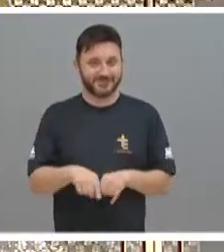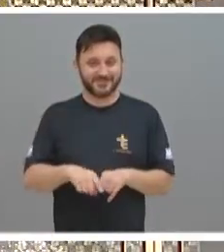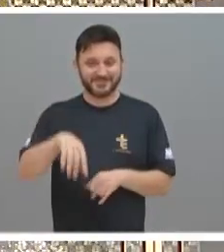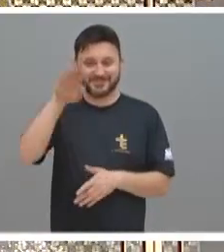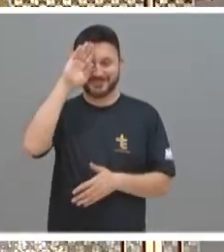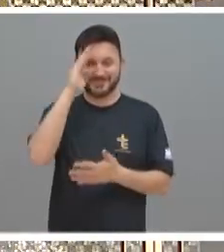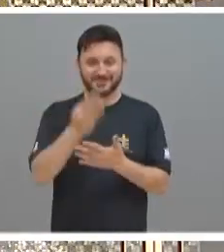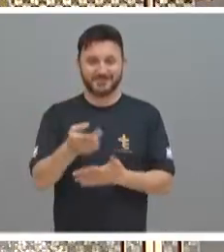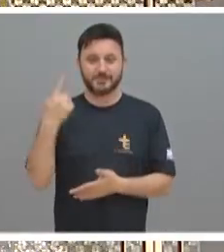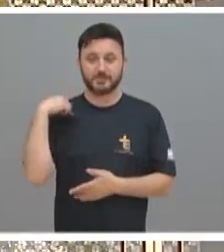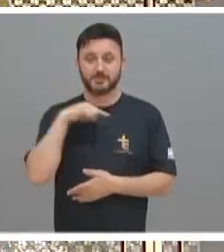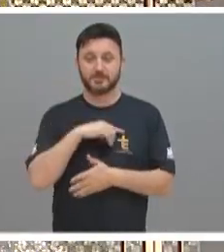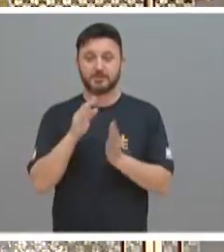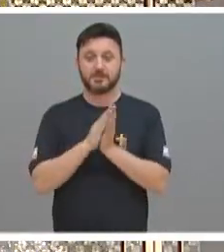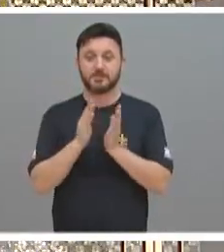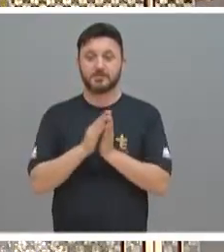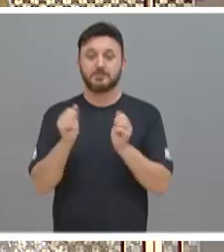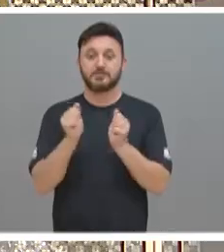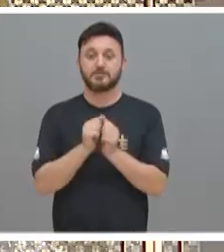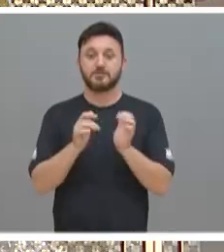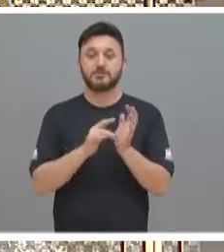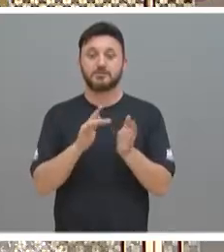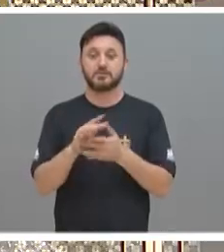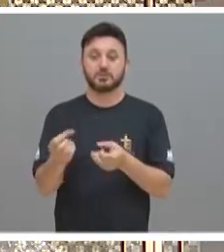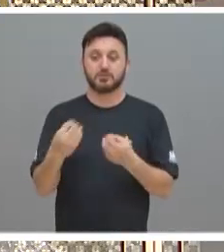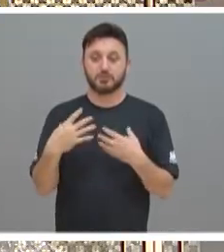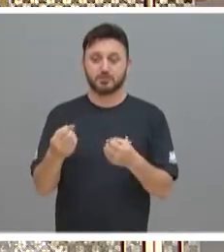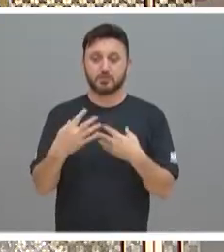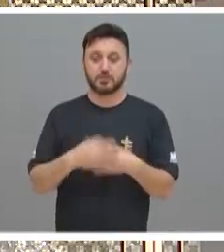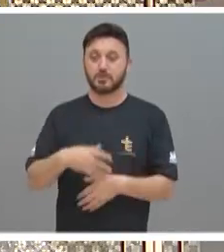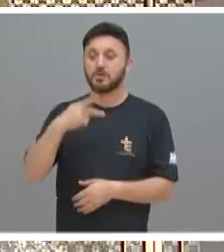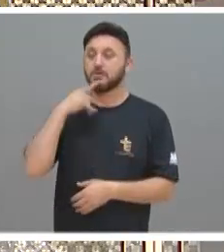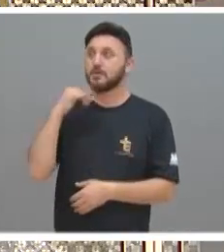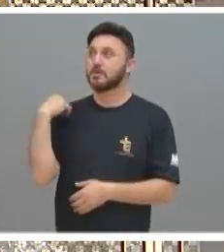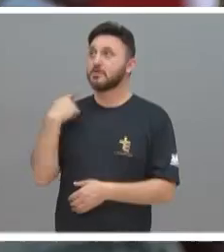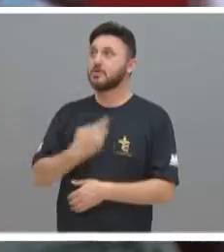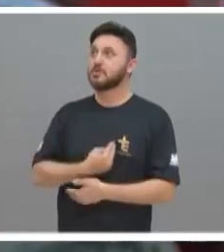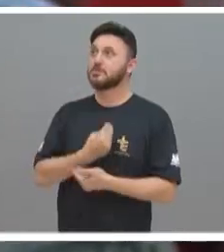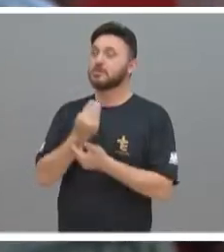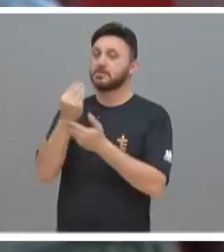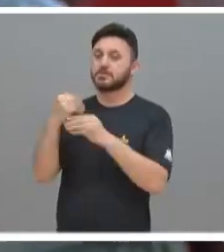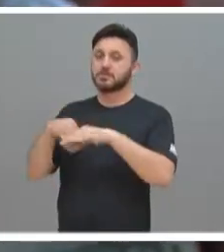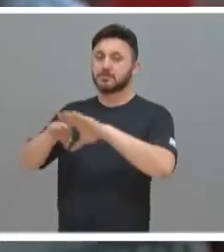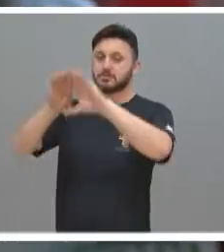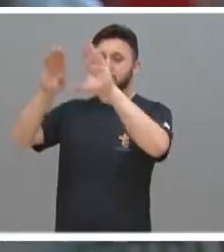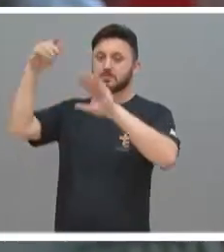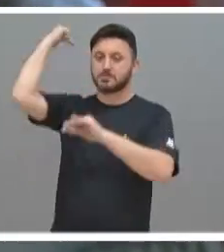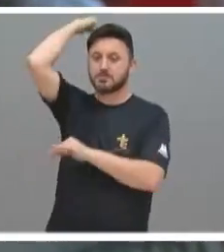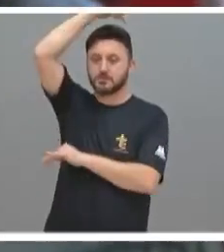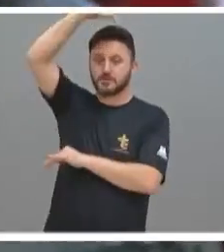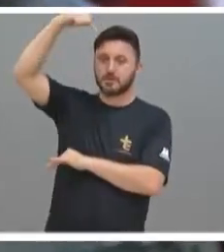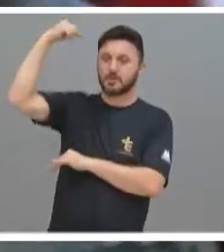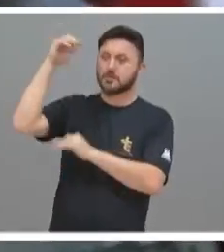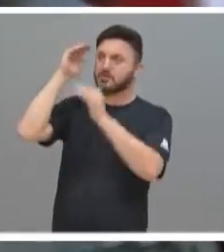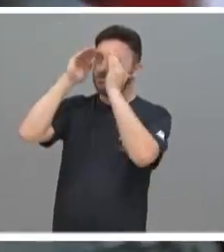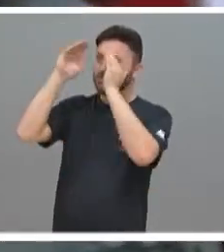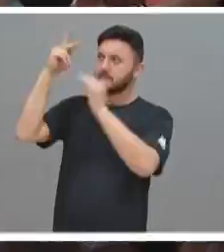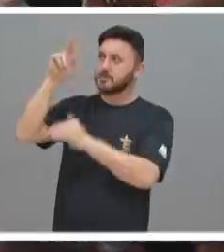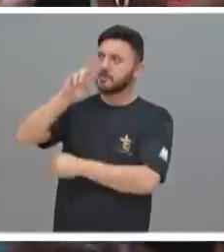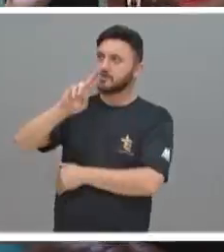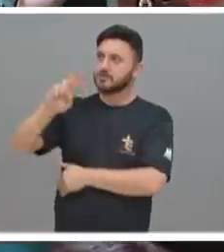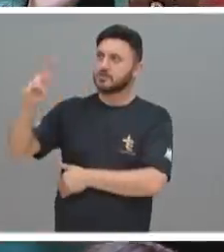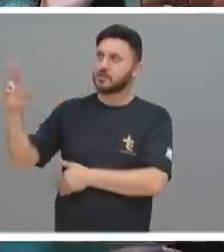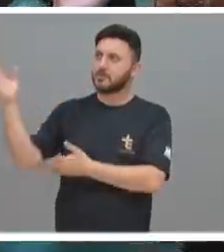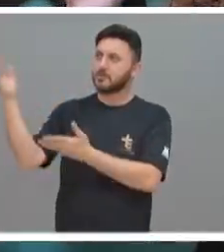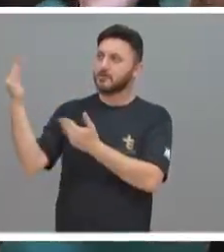Confiança, rezemos juntos a oração que o Senhor nos ensinou. Pai nosso, que estais no céu, santificado seja